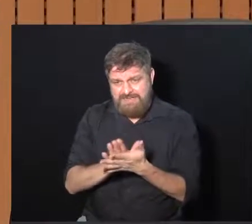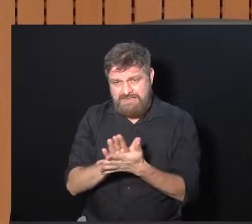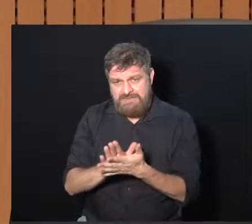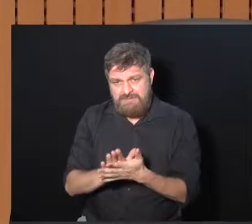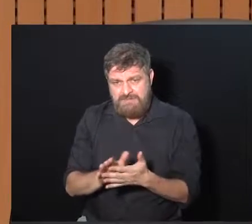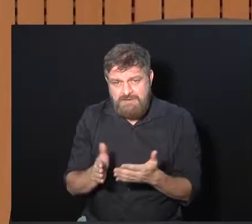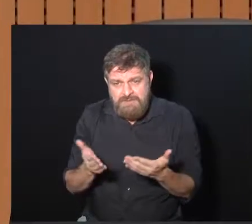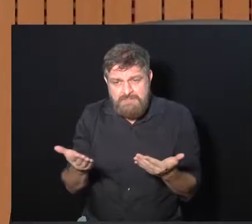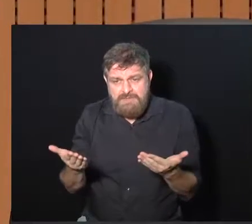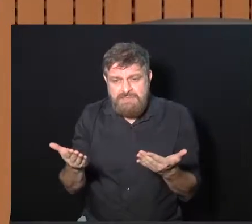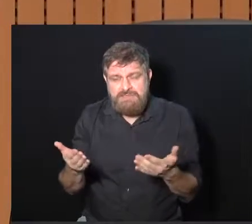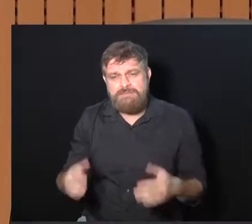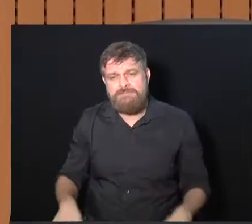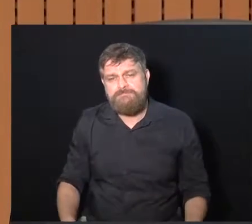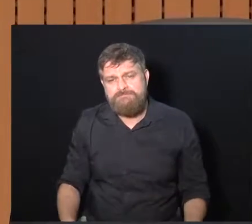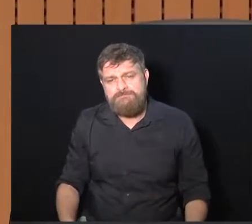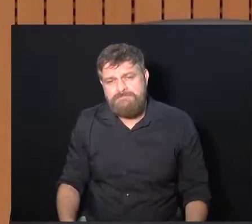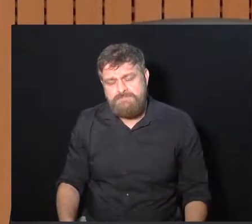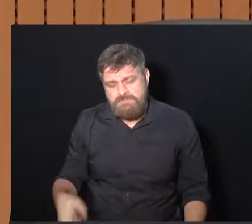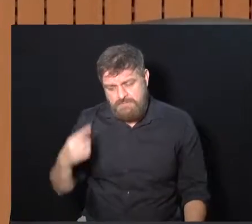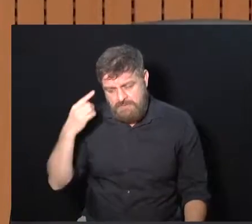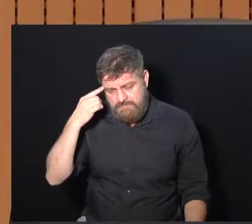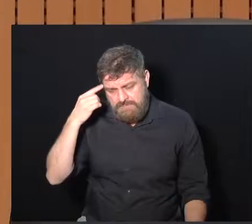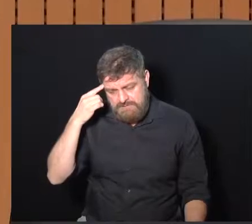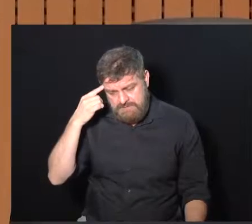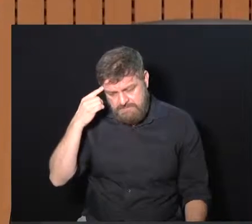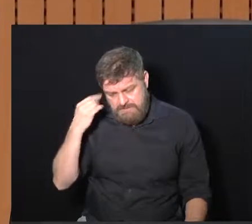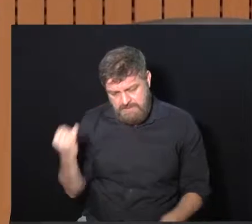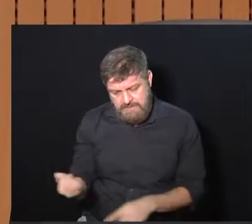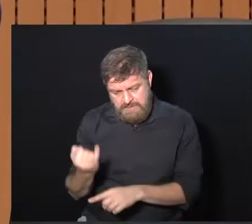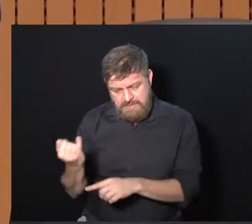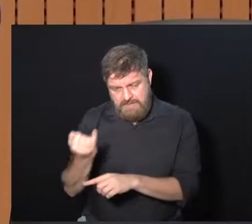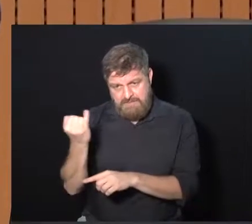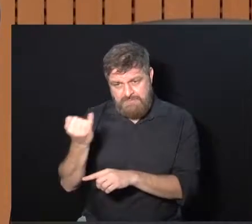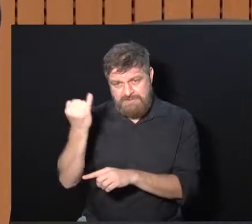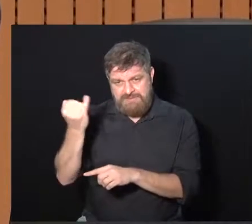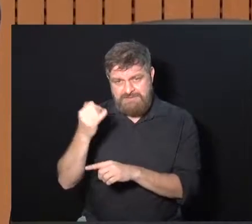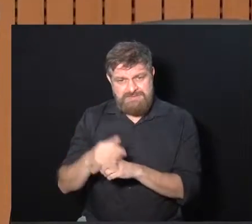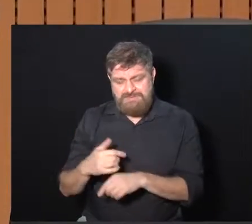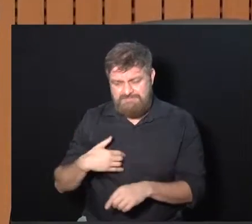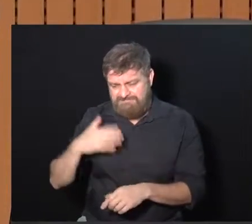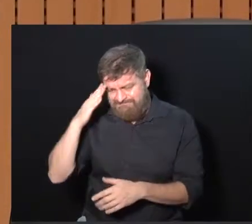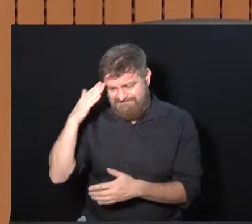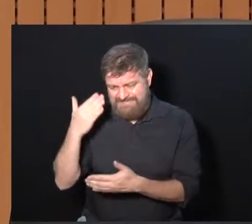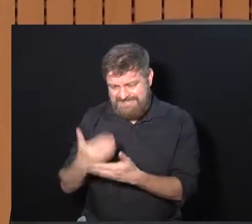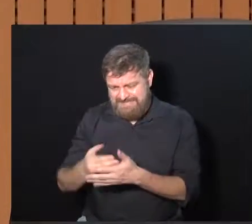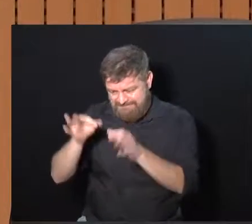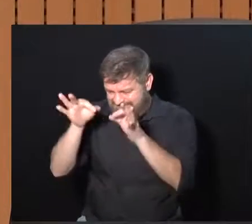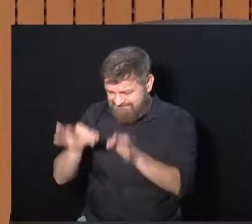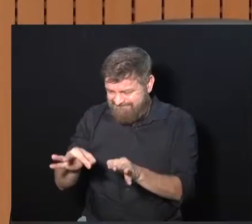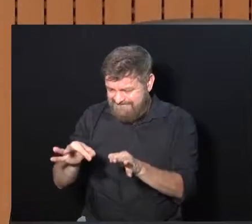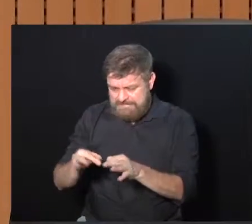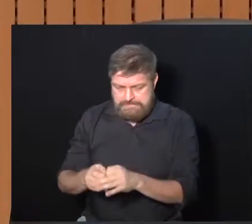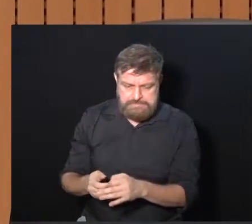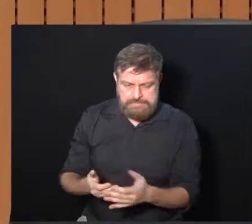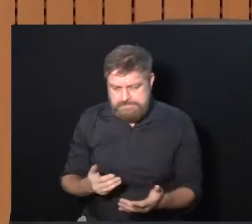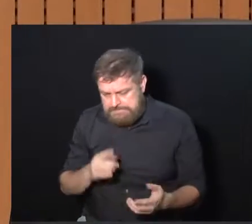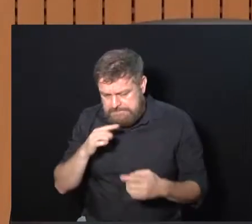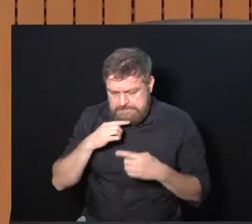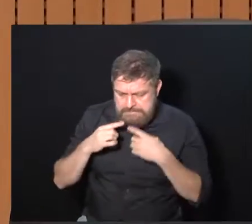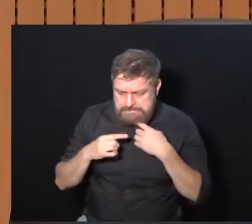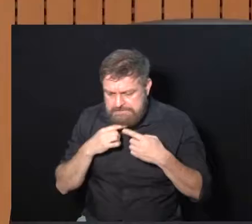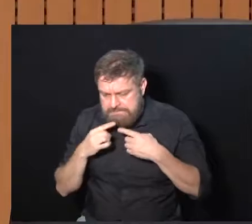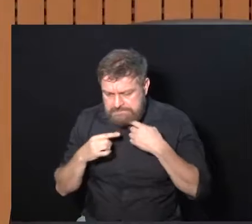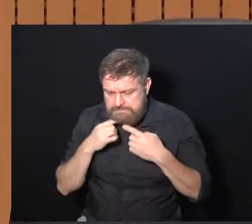em relação ao mérito em si, eu não tenho convicção completa de ser favorável ao